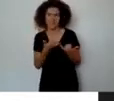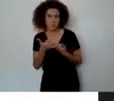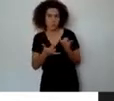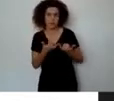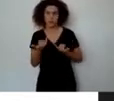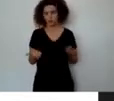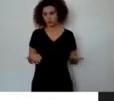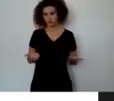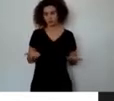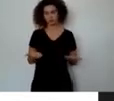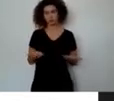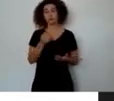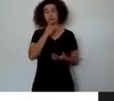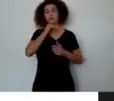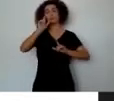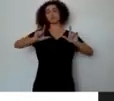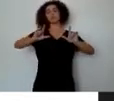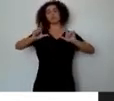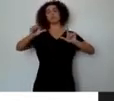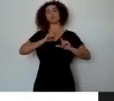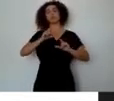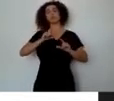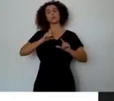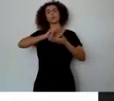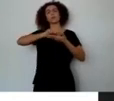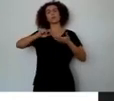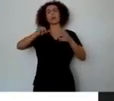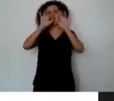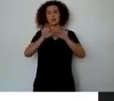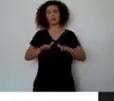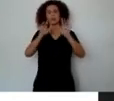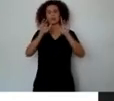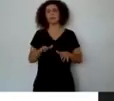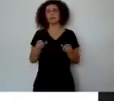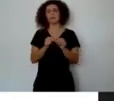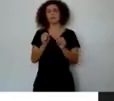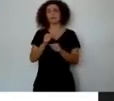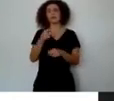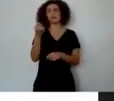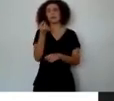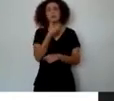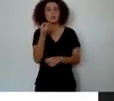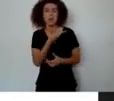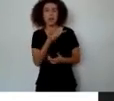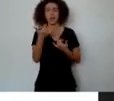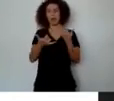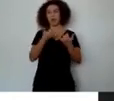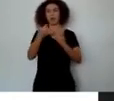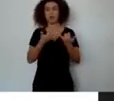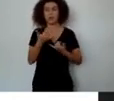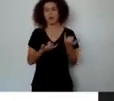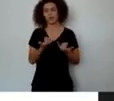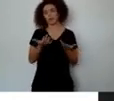televisão muitos programas que não se furtam de fazer ridicularização da imagem